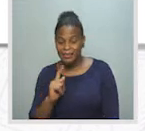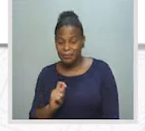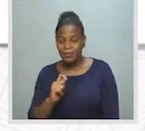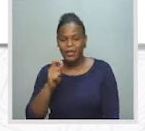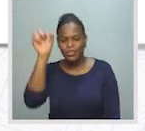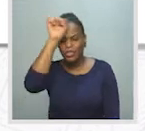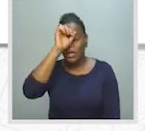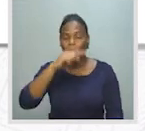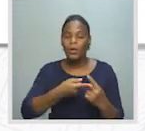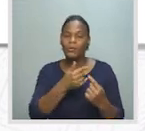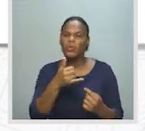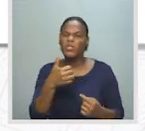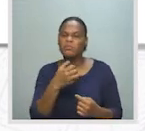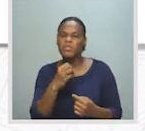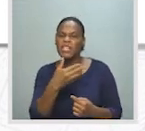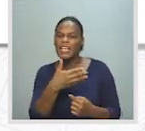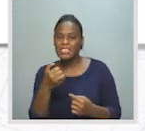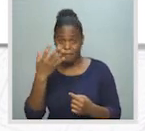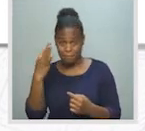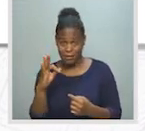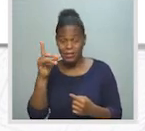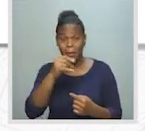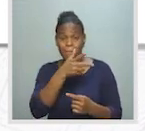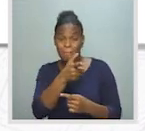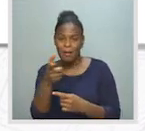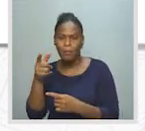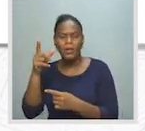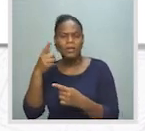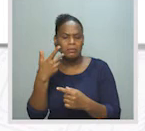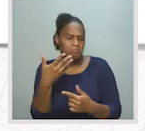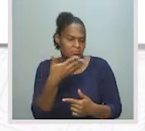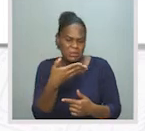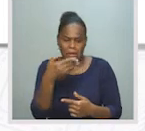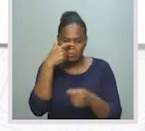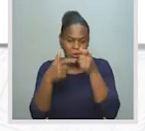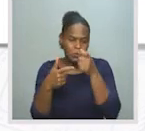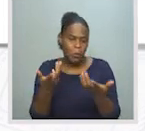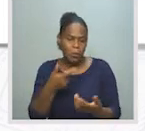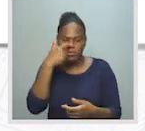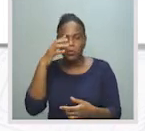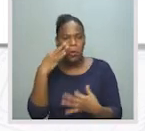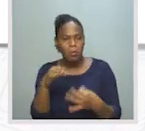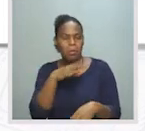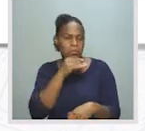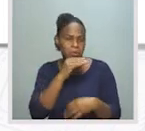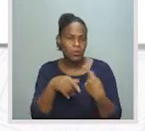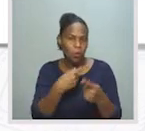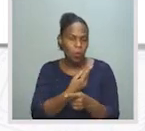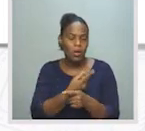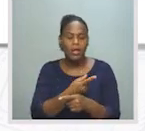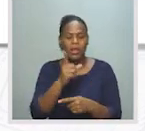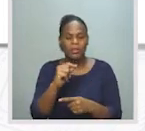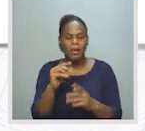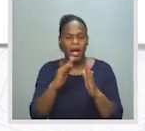França, que matou 17 pessoas, incluindo civis e policiais. Ainda podemos falar de ataque à